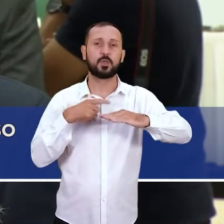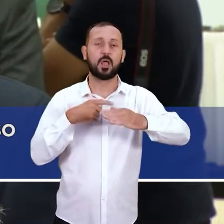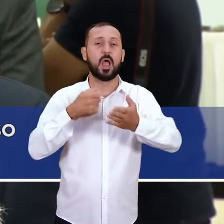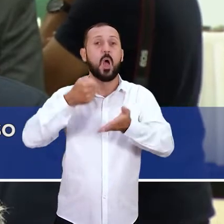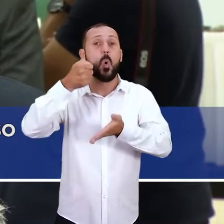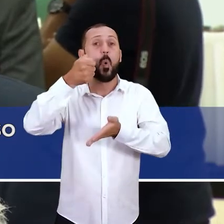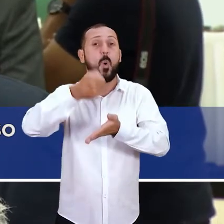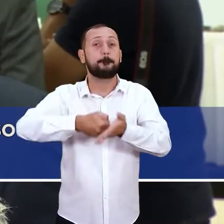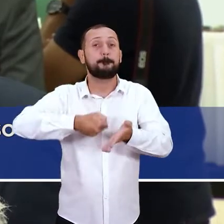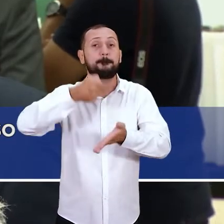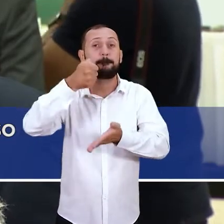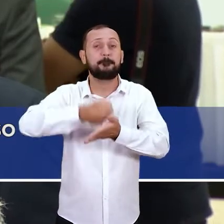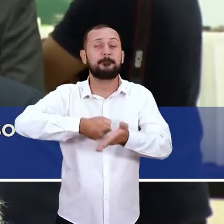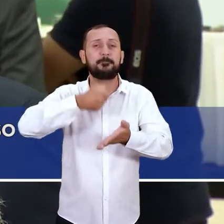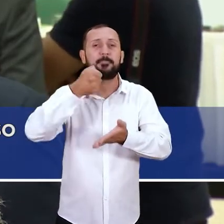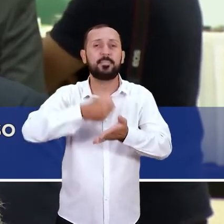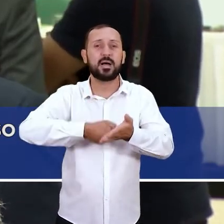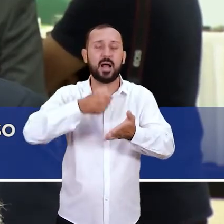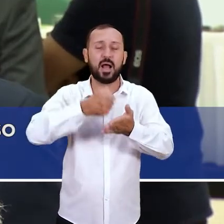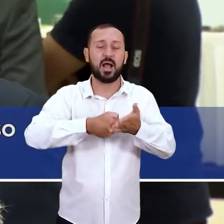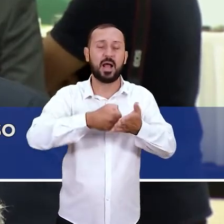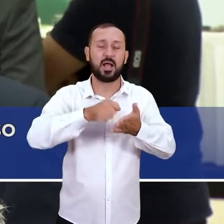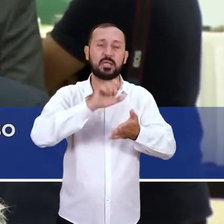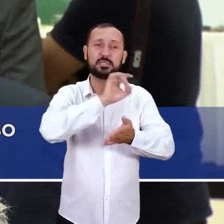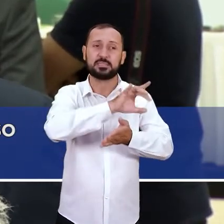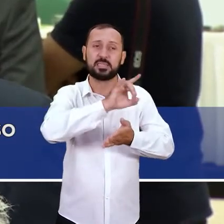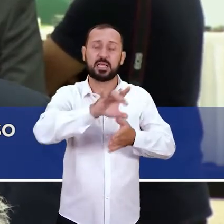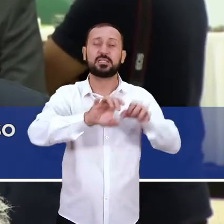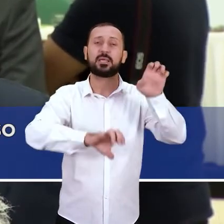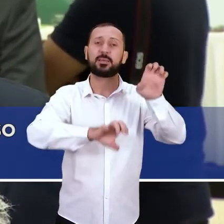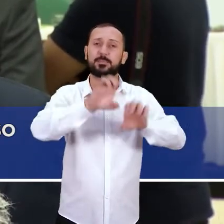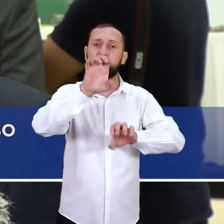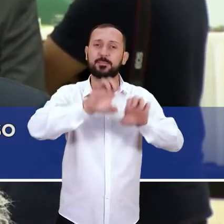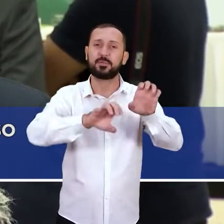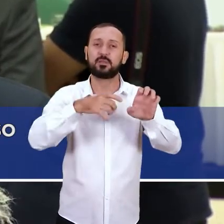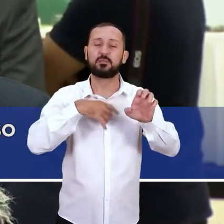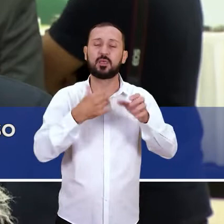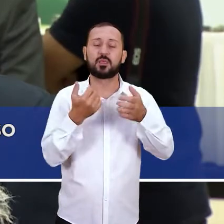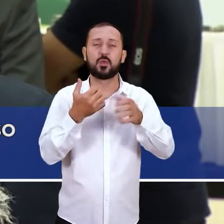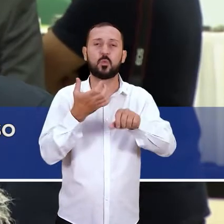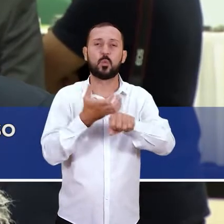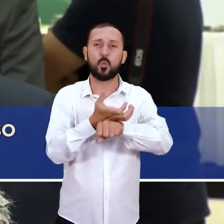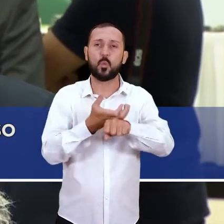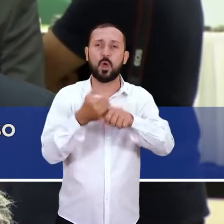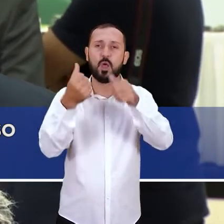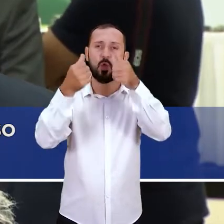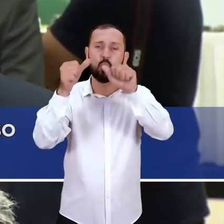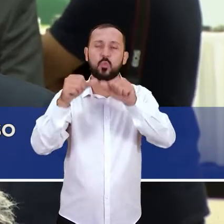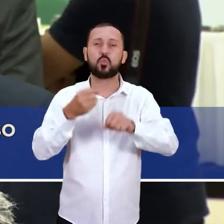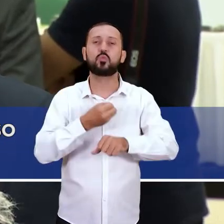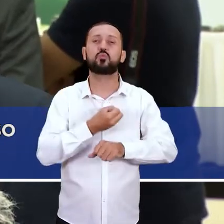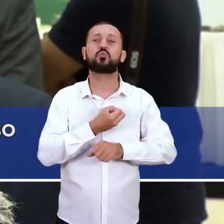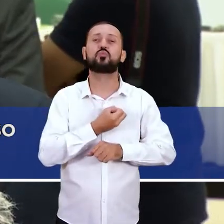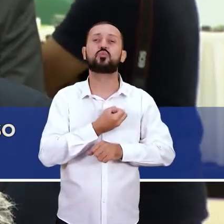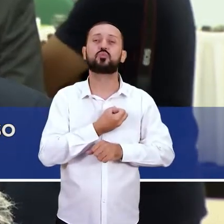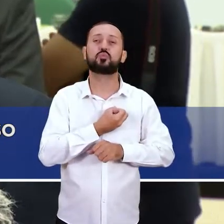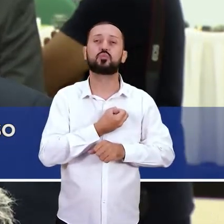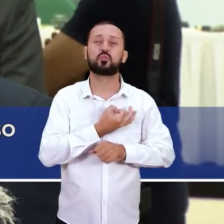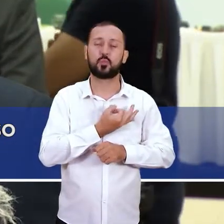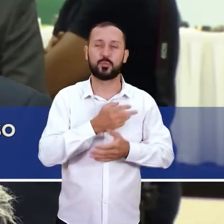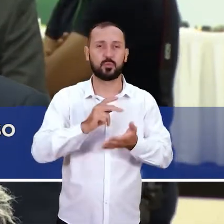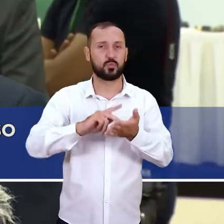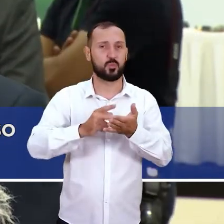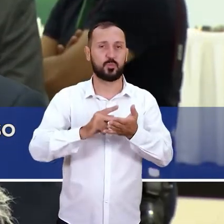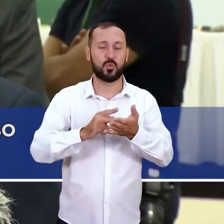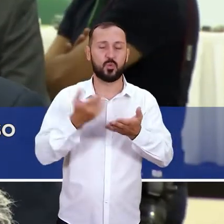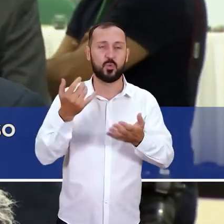guichês, né, a obrigatoriedade das empresas terem um adesivo com o número do